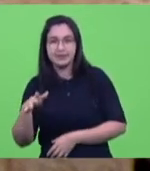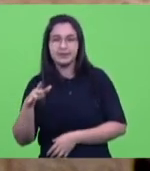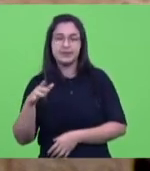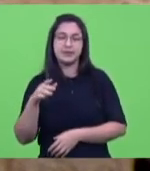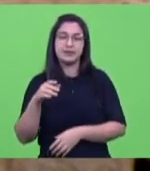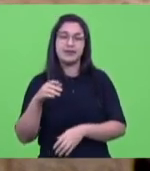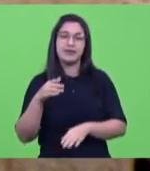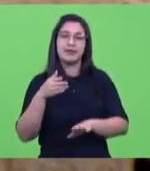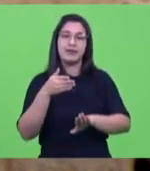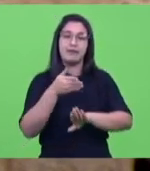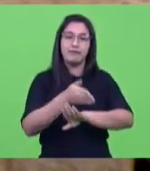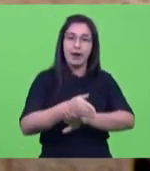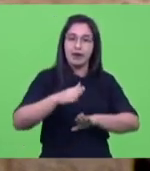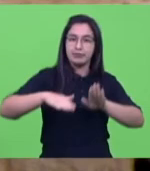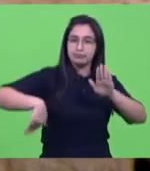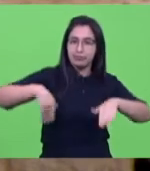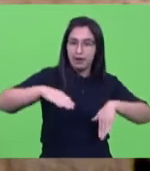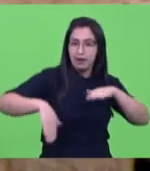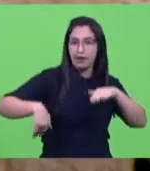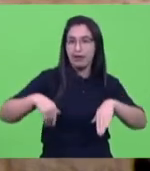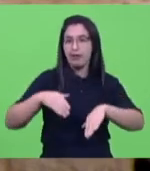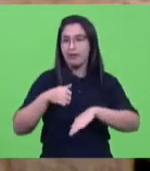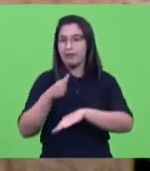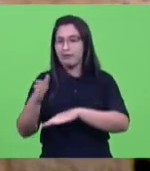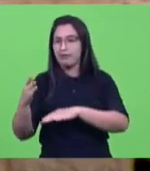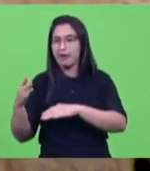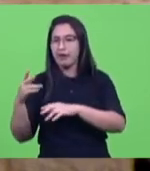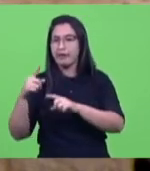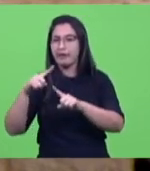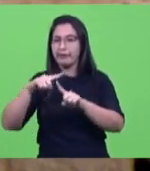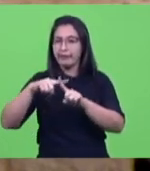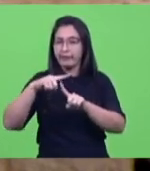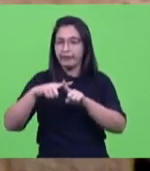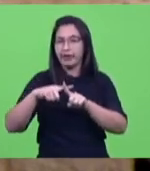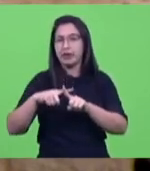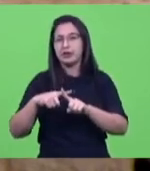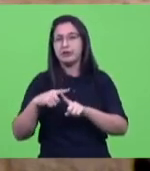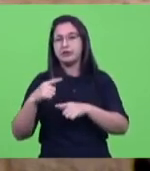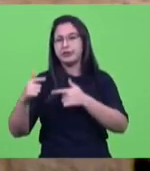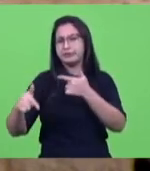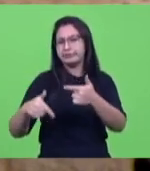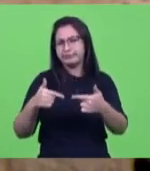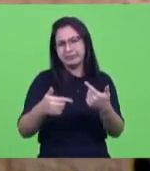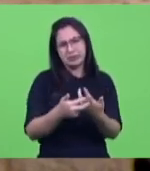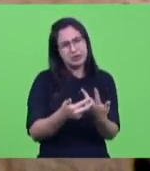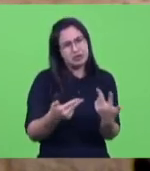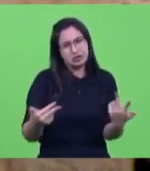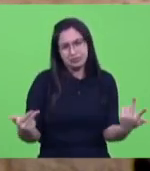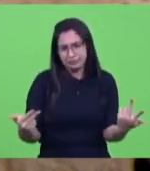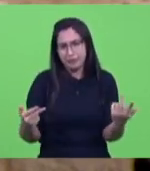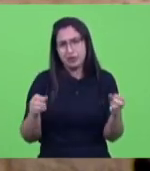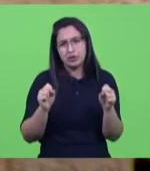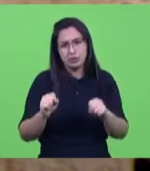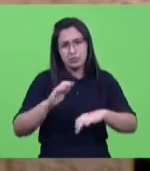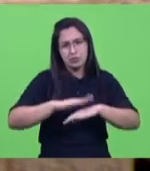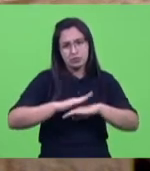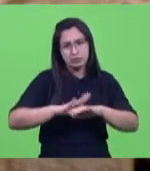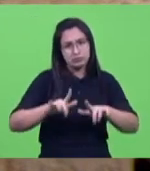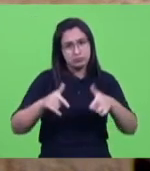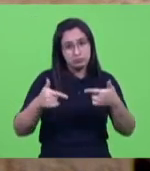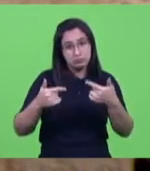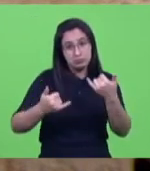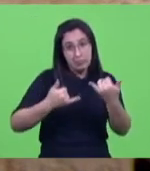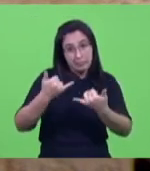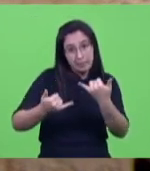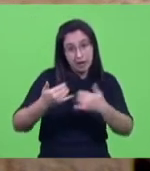ela vai à natação, ela vai ao escoteiro, ela vai à igreja, ela faz atividades complementares. A criança brinca na rua. Afinal,